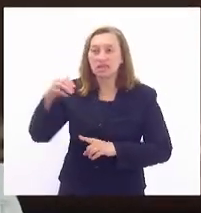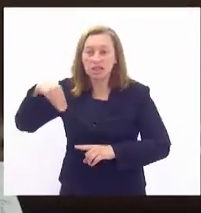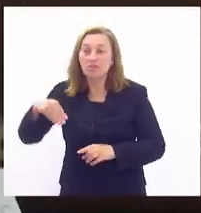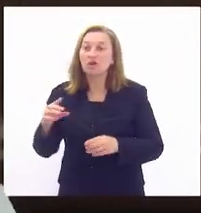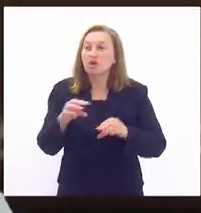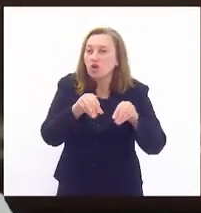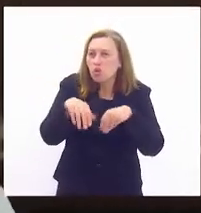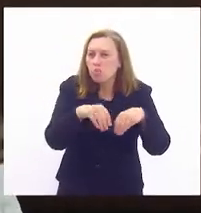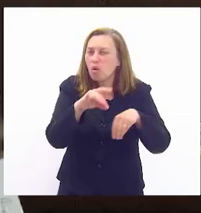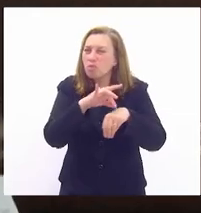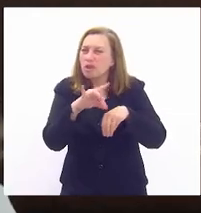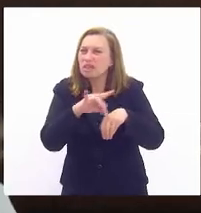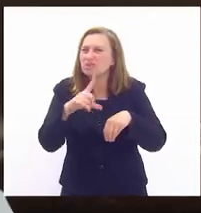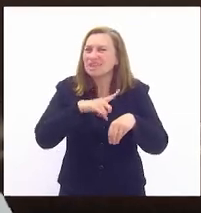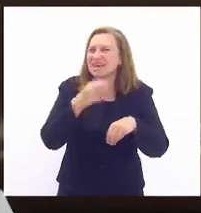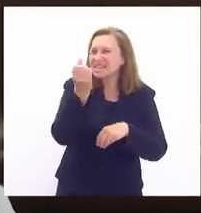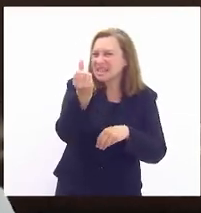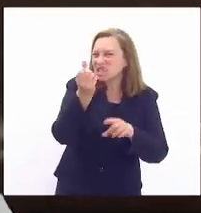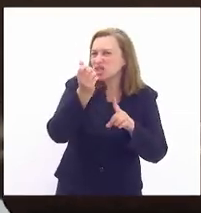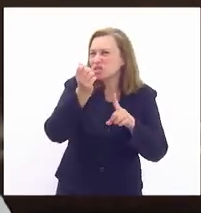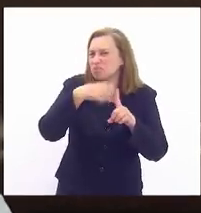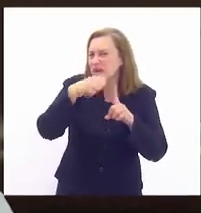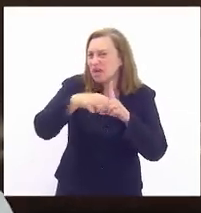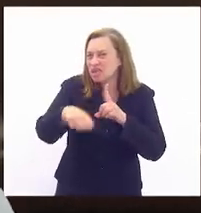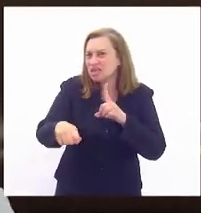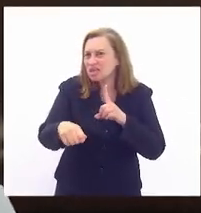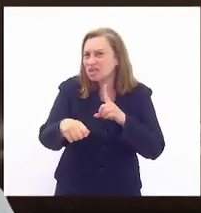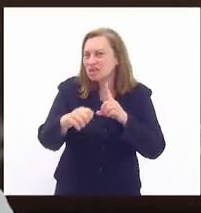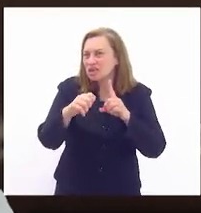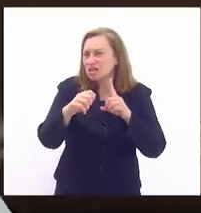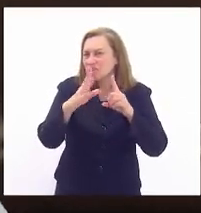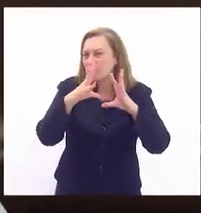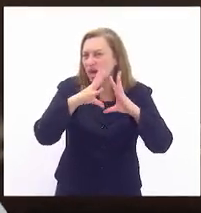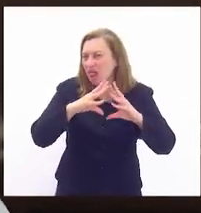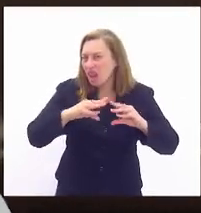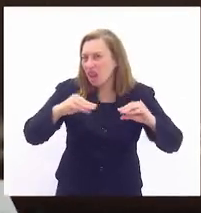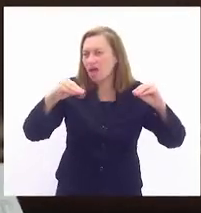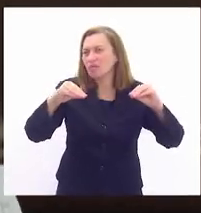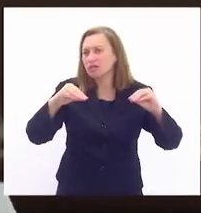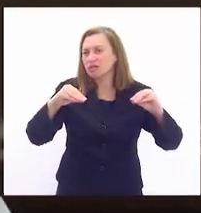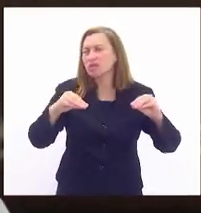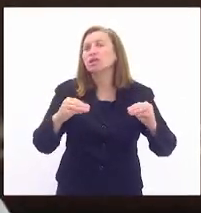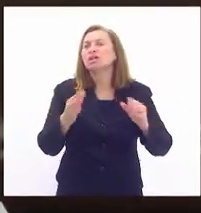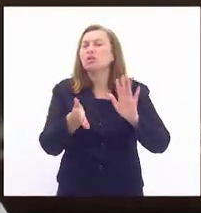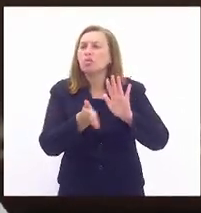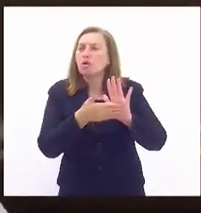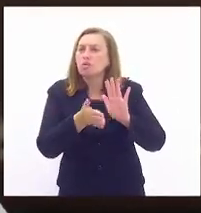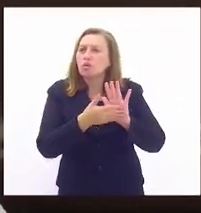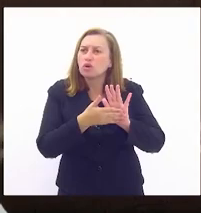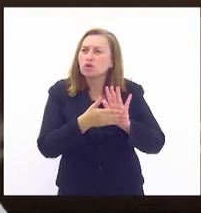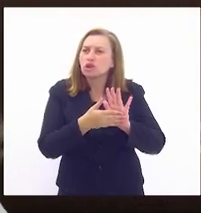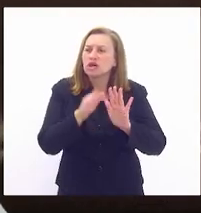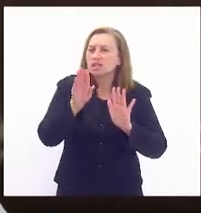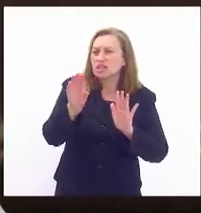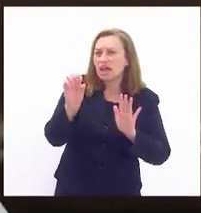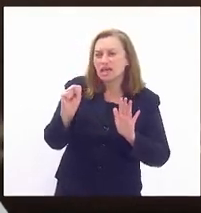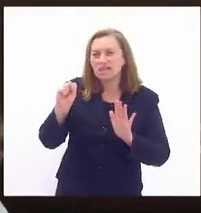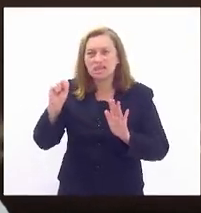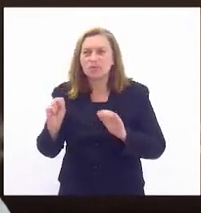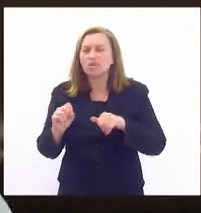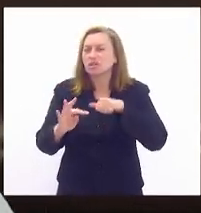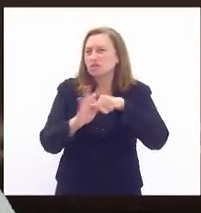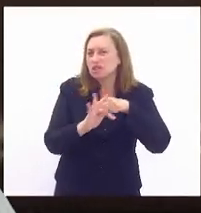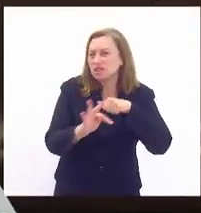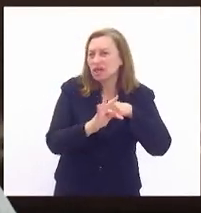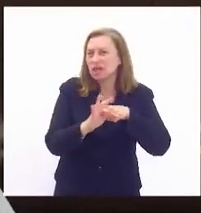tem 6 meses para sua vigência, eu proponho a CCN se as condições técnicas são